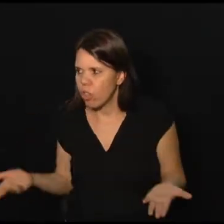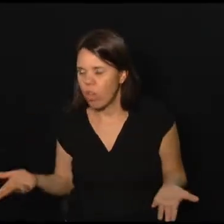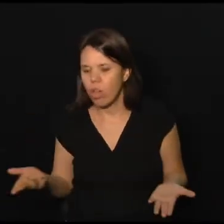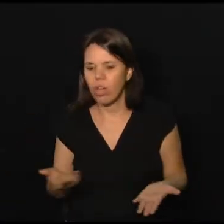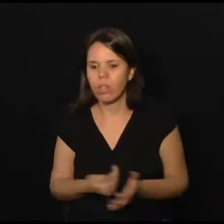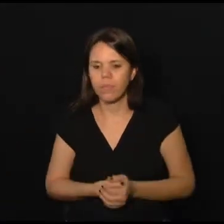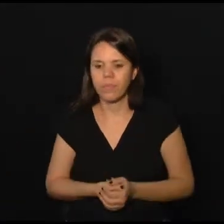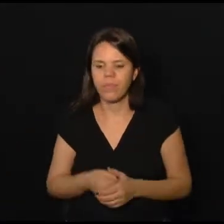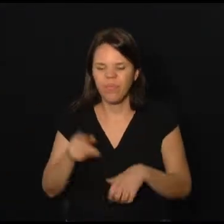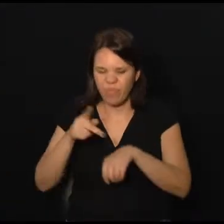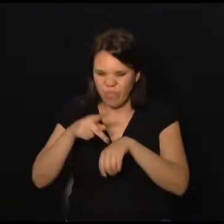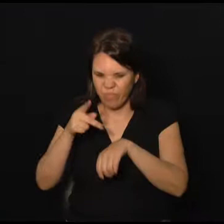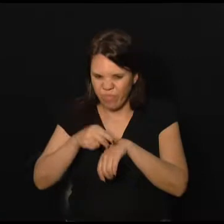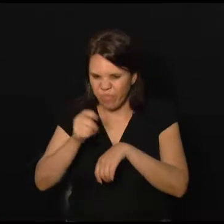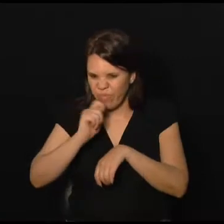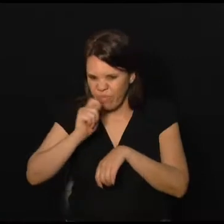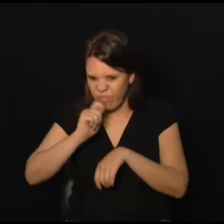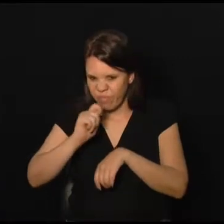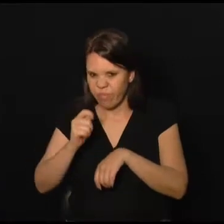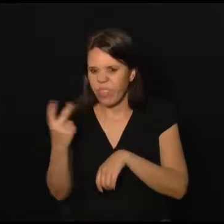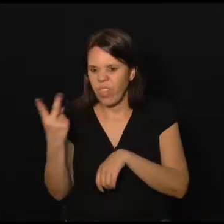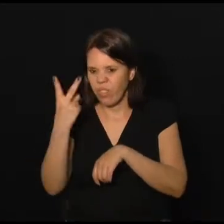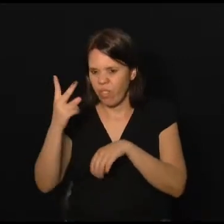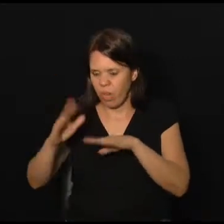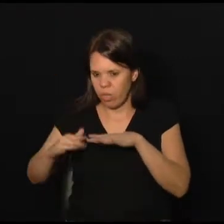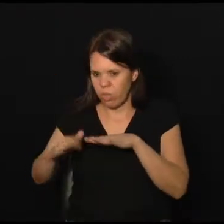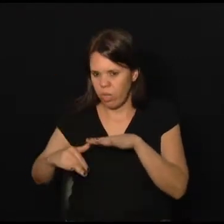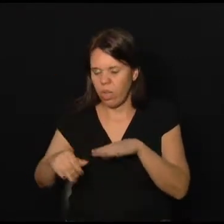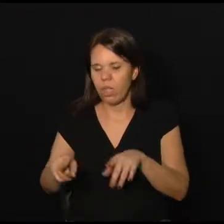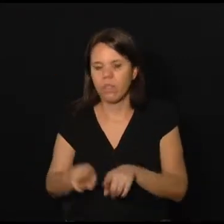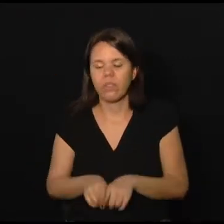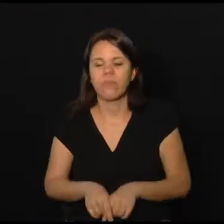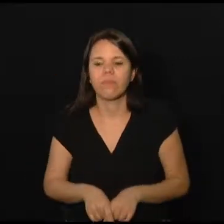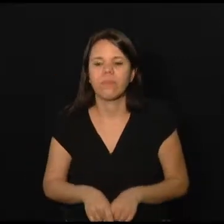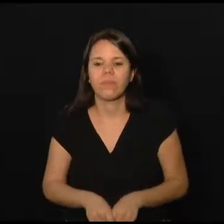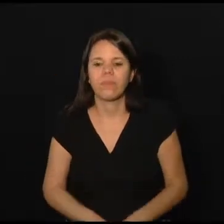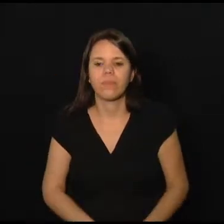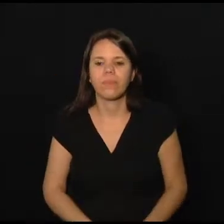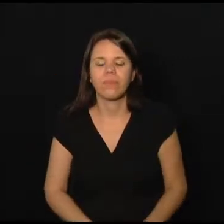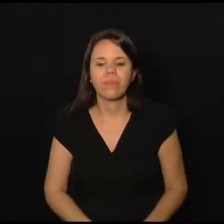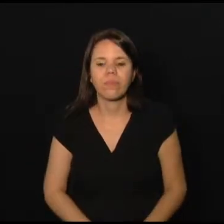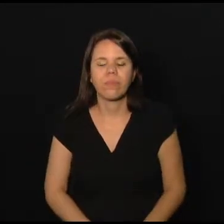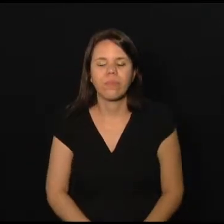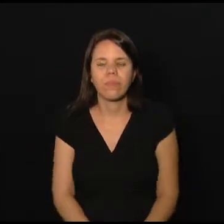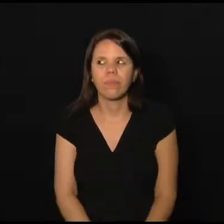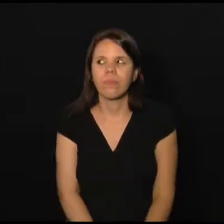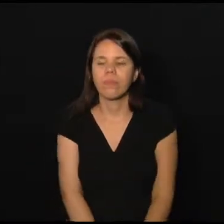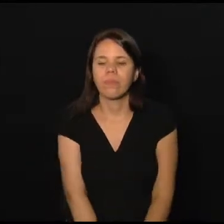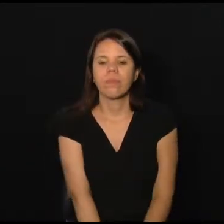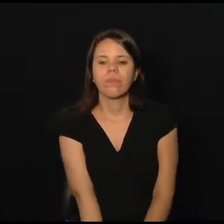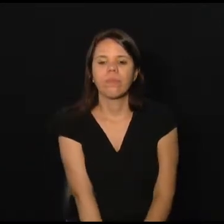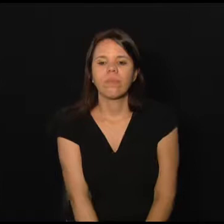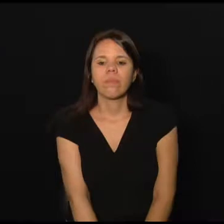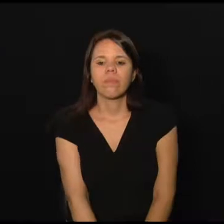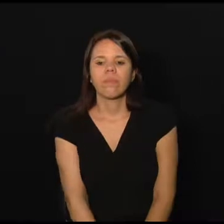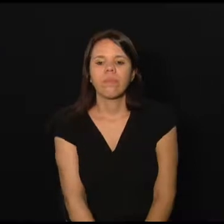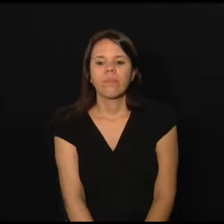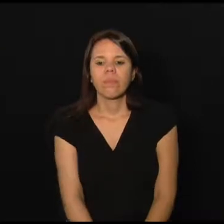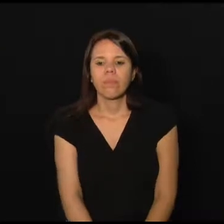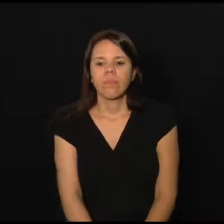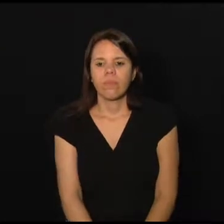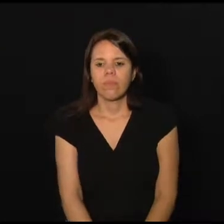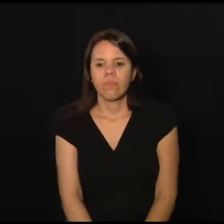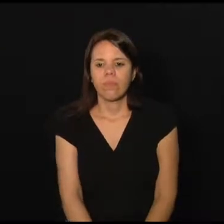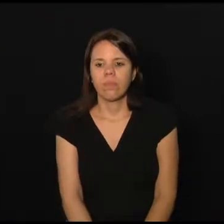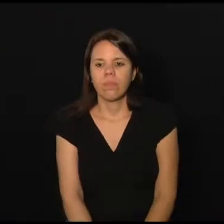O crack hoje tem também valores baratos, né? De comida desorganizada no Sim. centro da cidade. É, Infelizmente, às vezes a